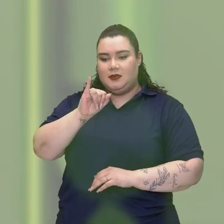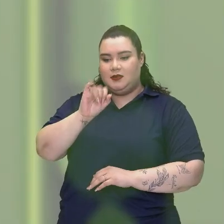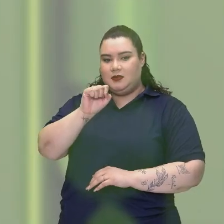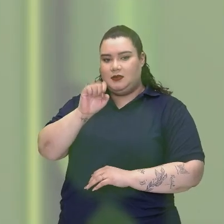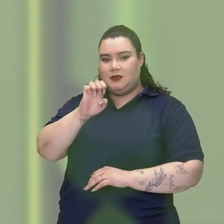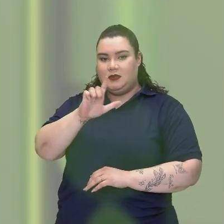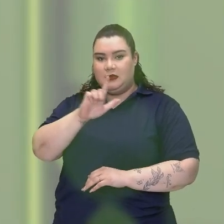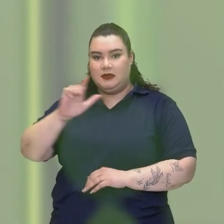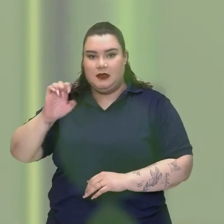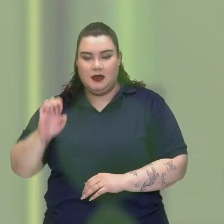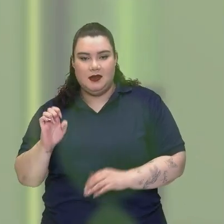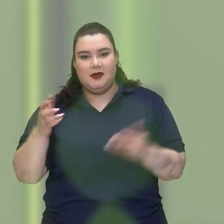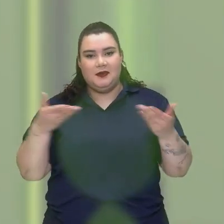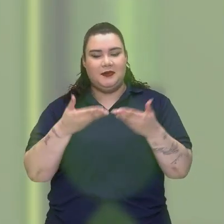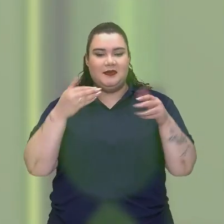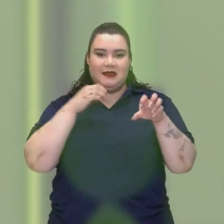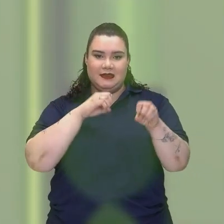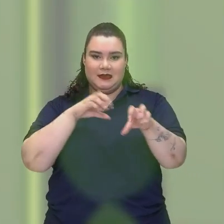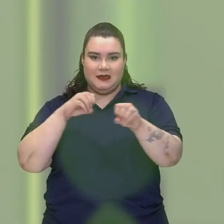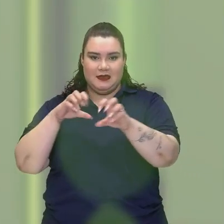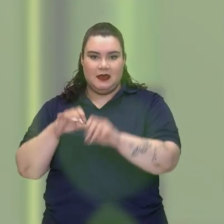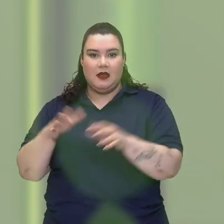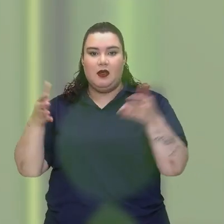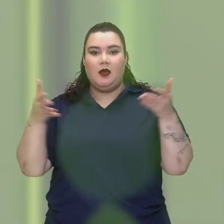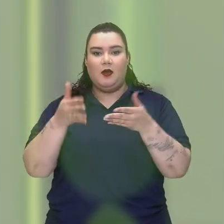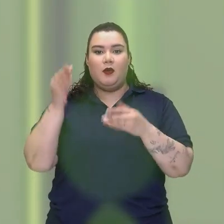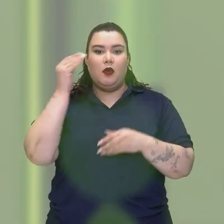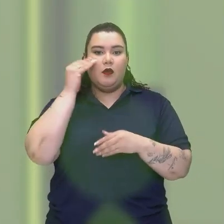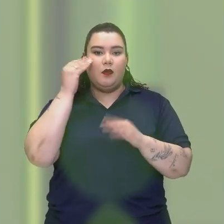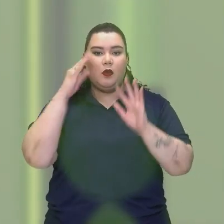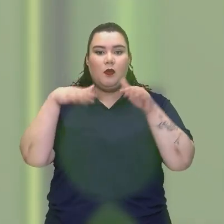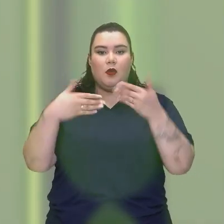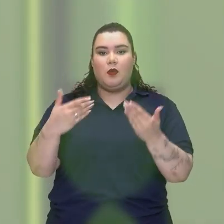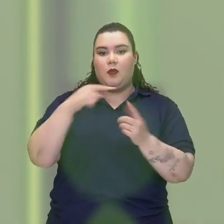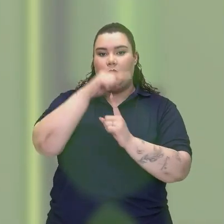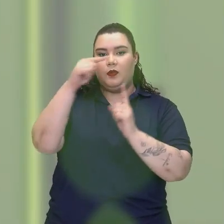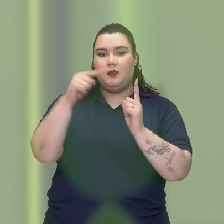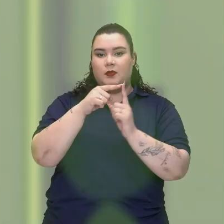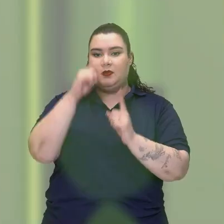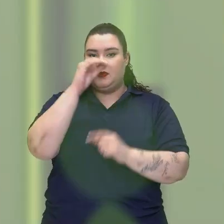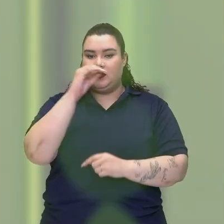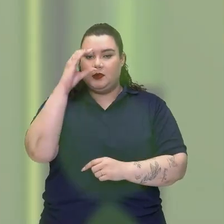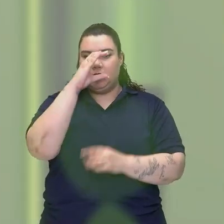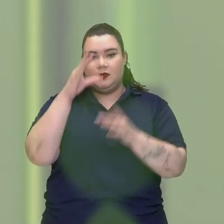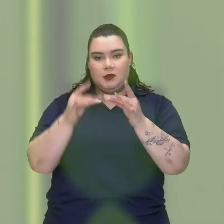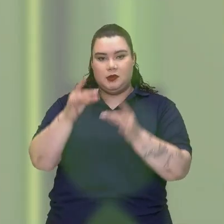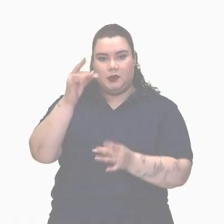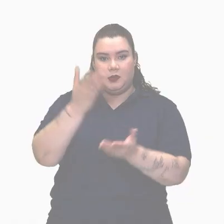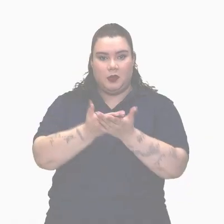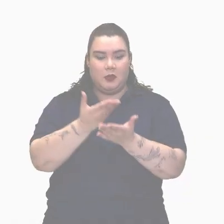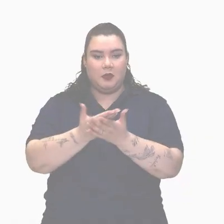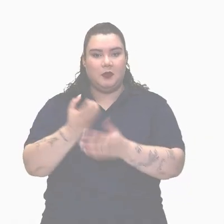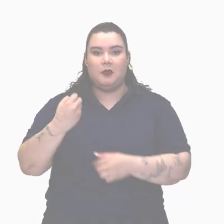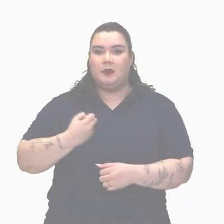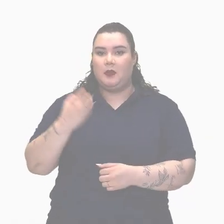Palmeira, estarei aqui com vocês e agora vamos observar o objeto de conhecimento e o detalhamento da aula